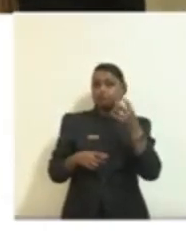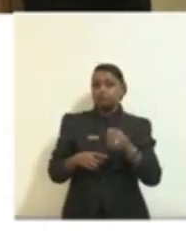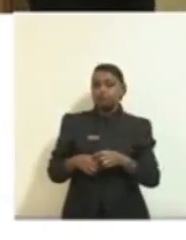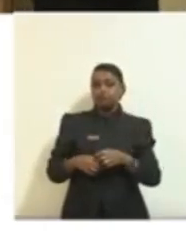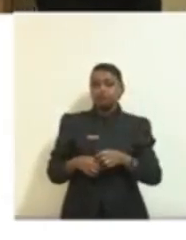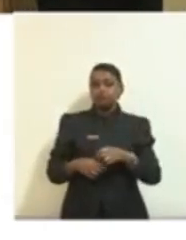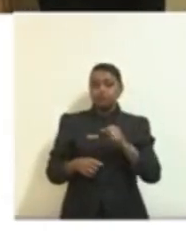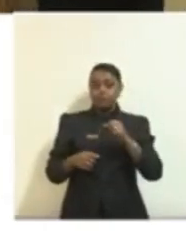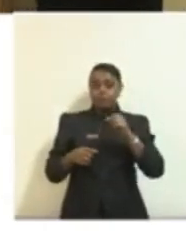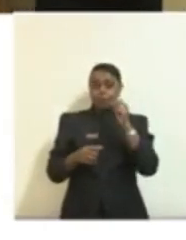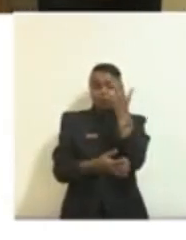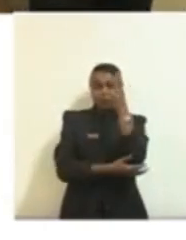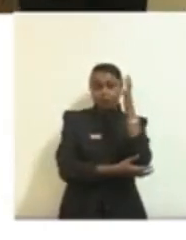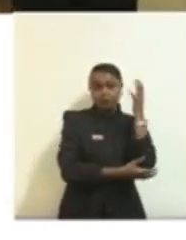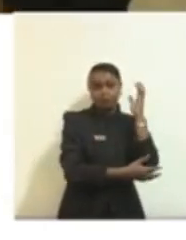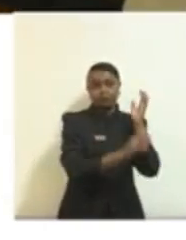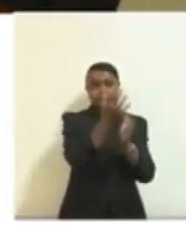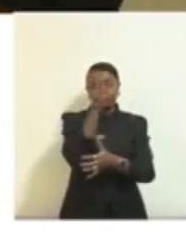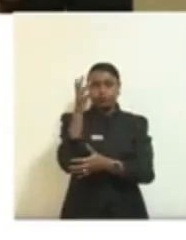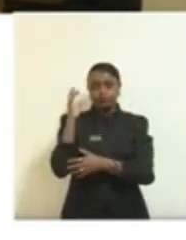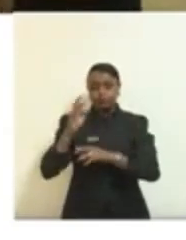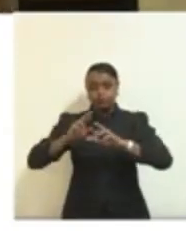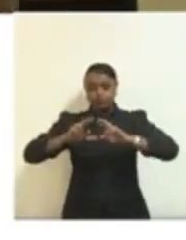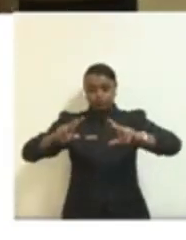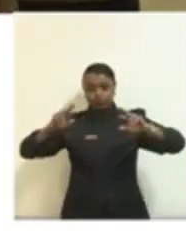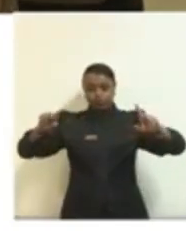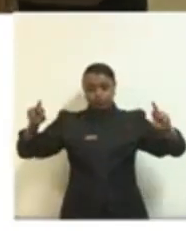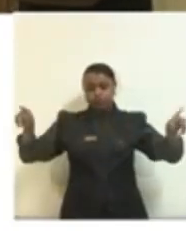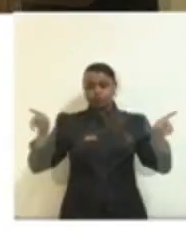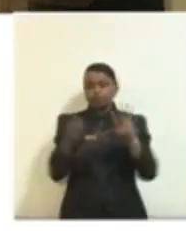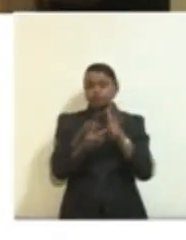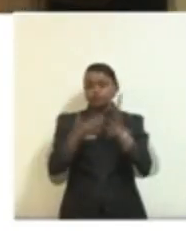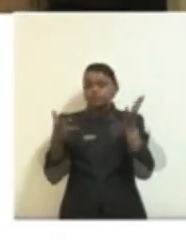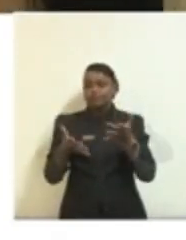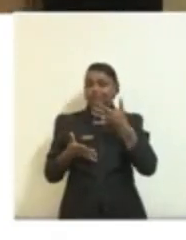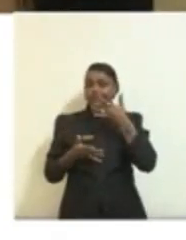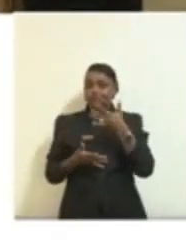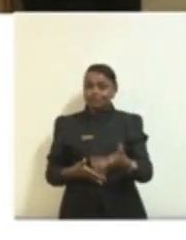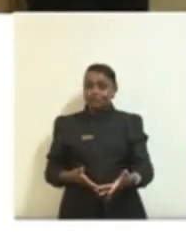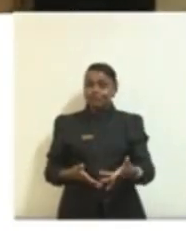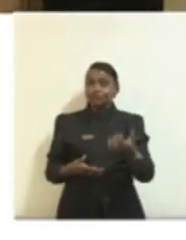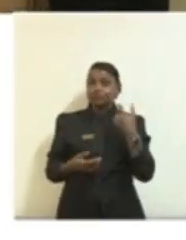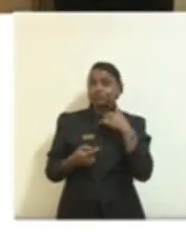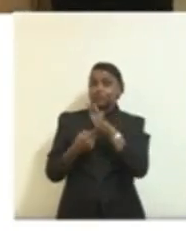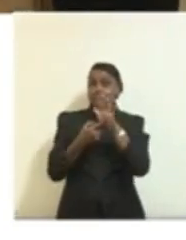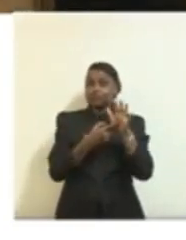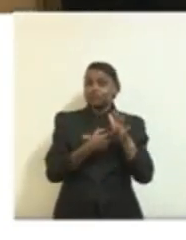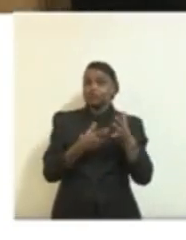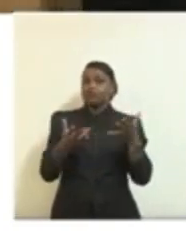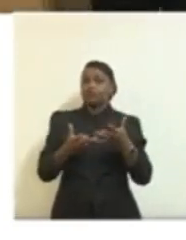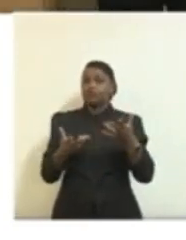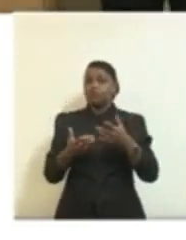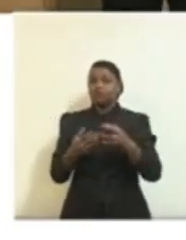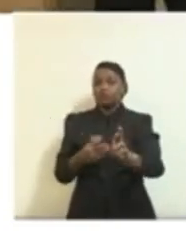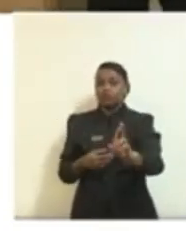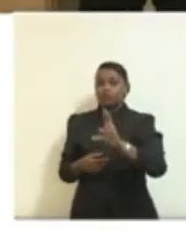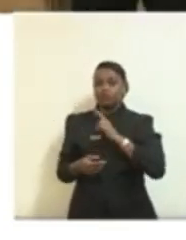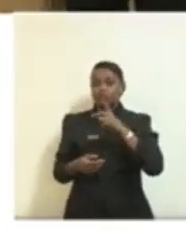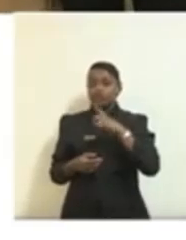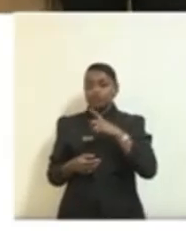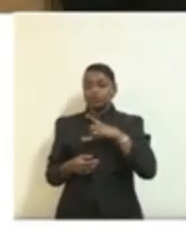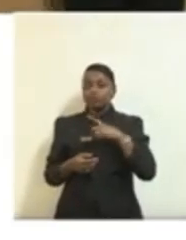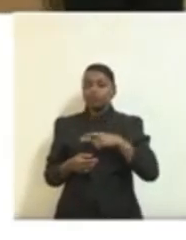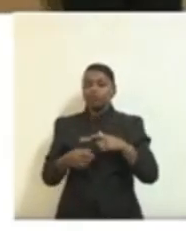supressão da vegetação nativa campestre sobre diversidade de serviços ecossistêmicos. Mas eu vou me deter em alguns resultados do projeto Nexus